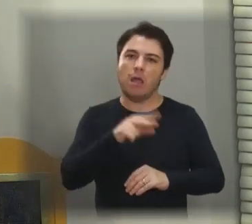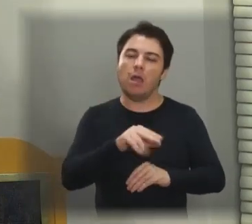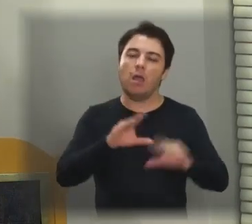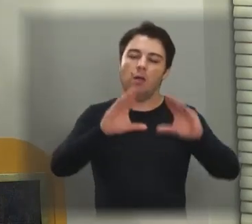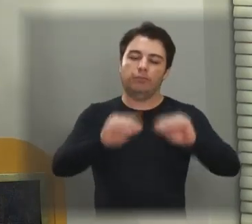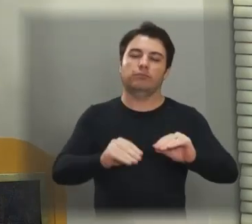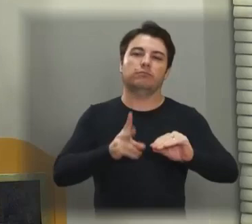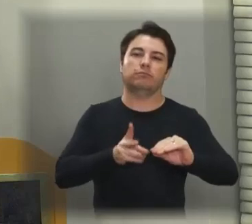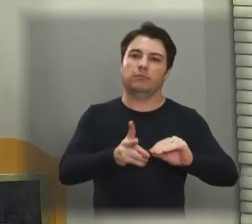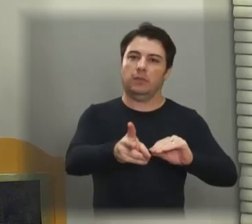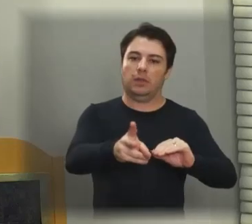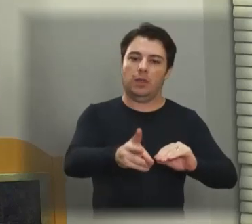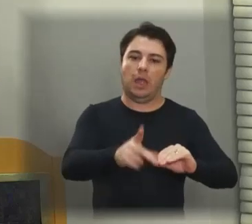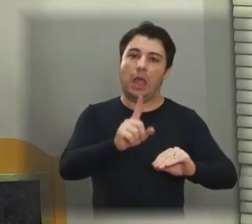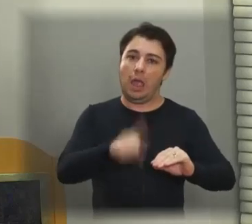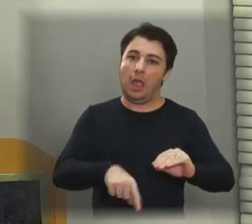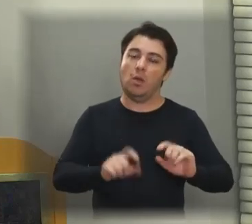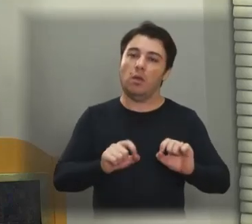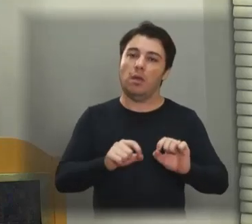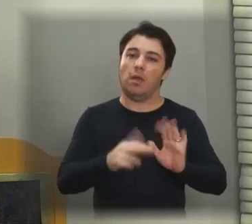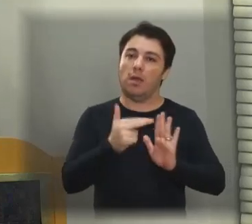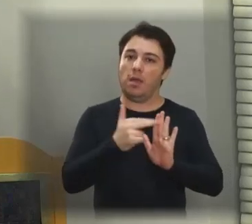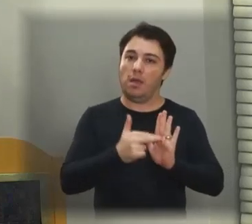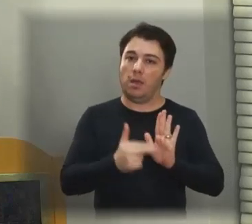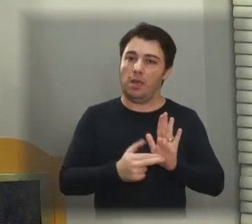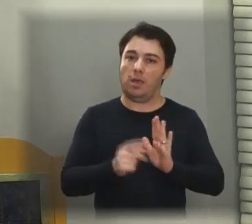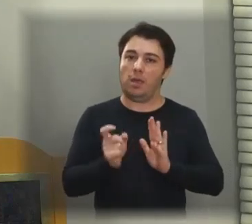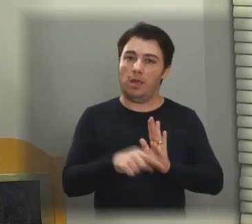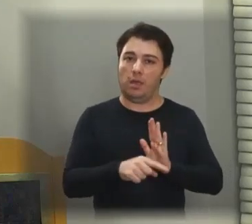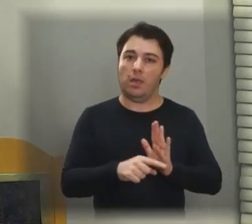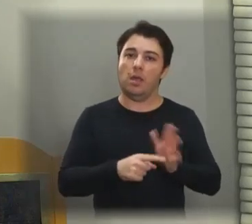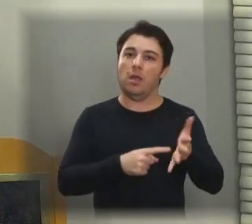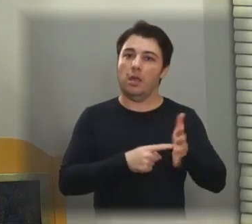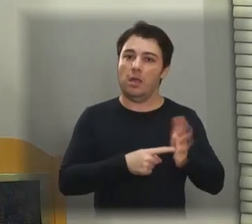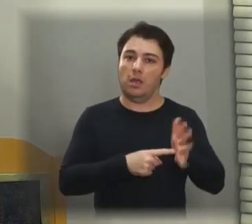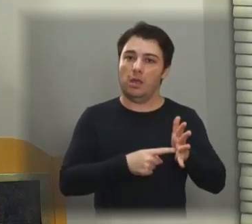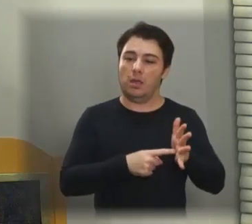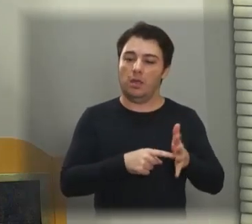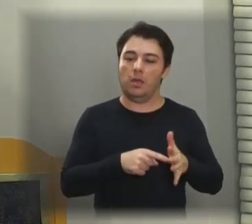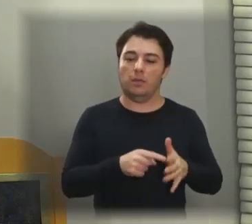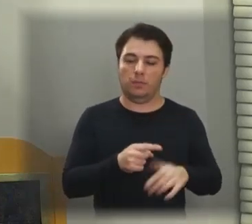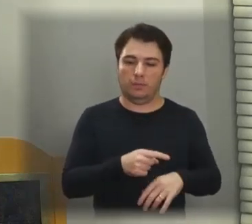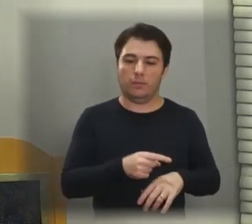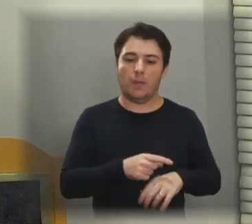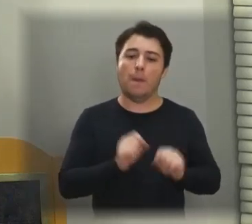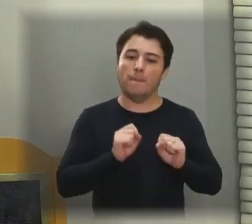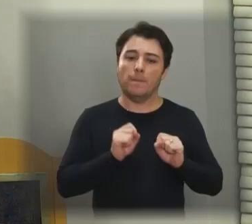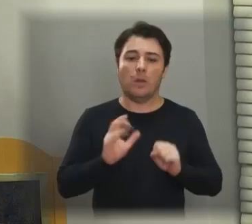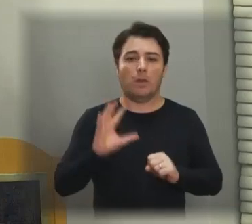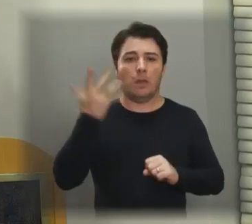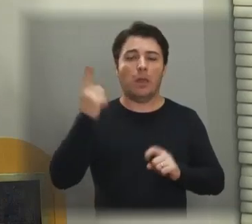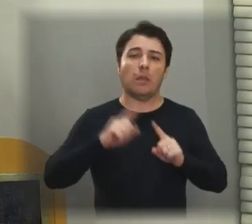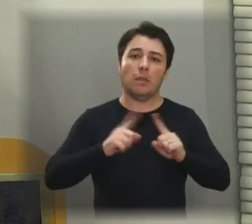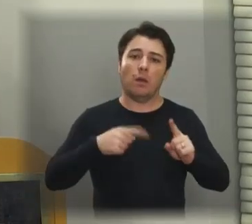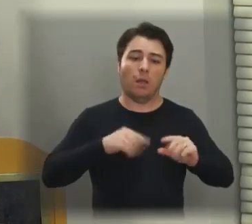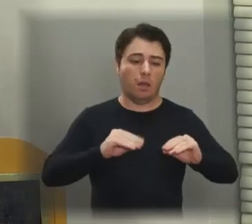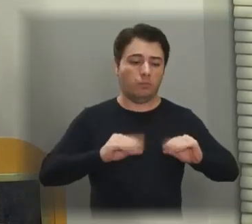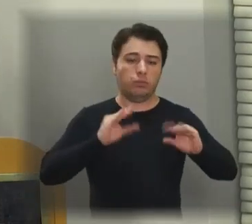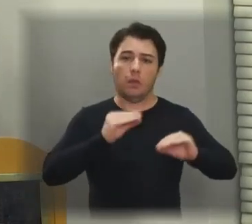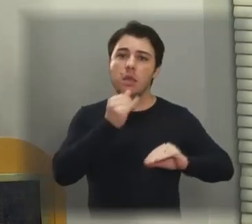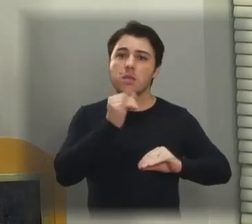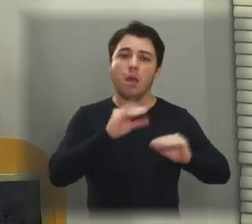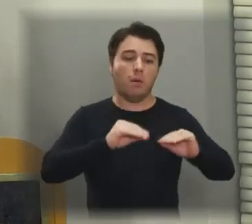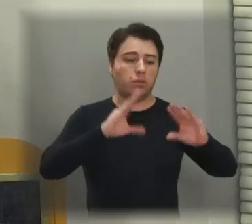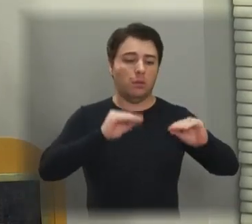ele para desligar normalmente Essa é a é a lógica de proteção do nosso sistema tem um pode consciência esses piscas É